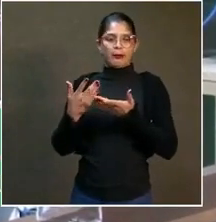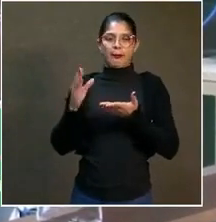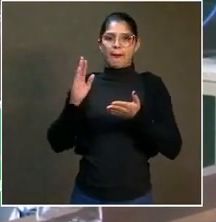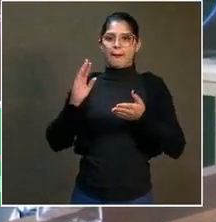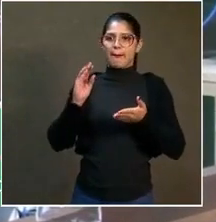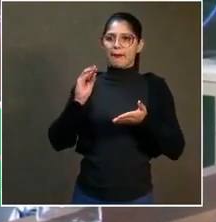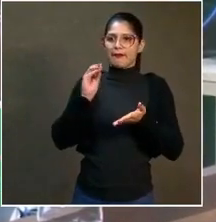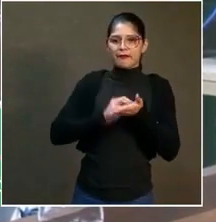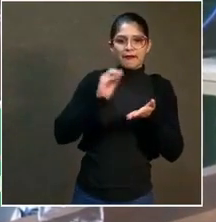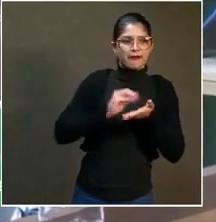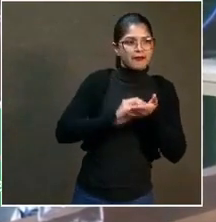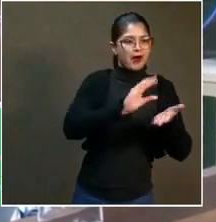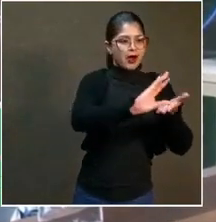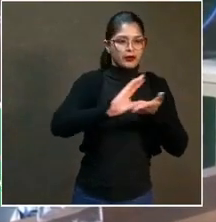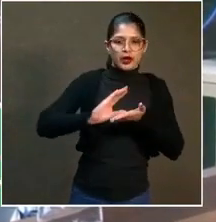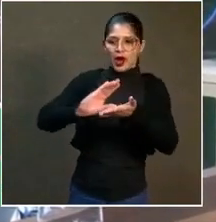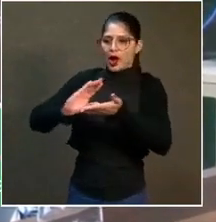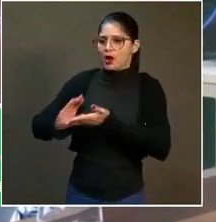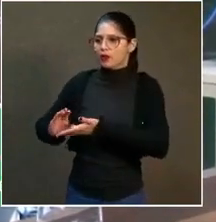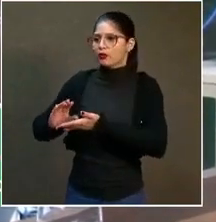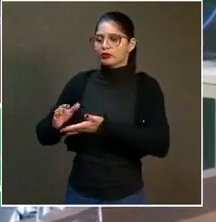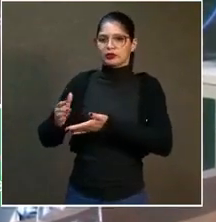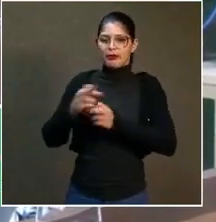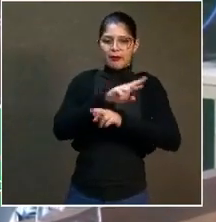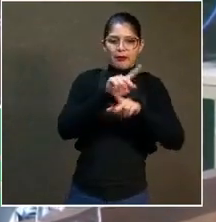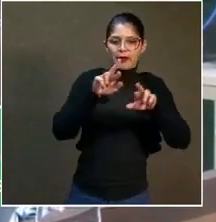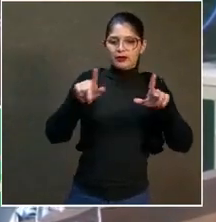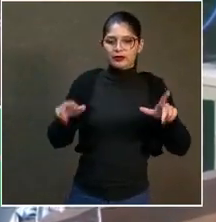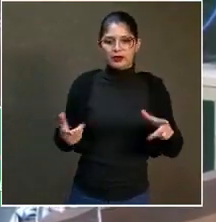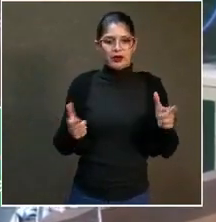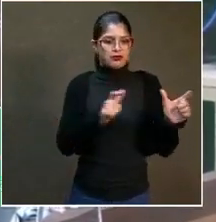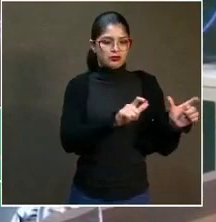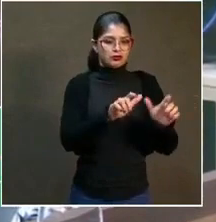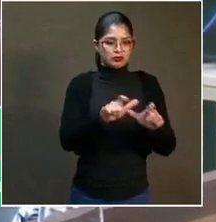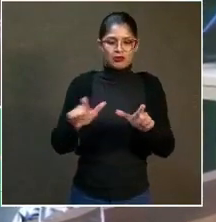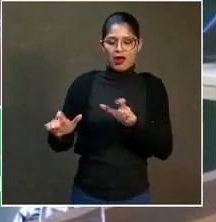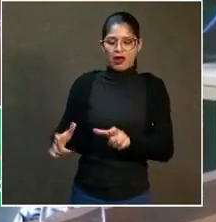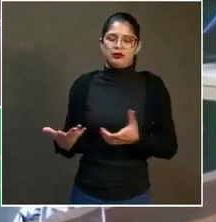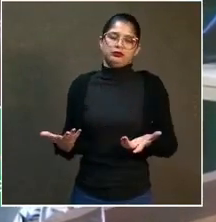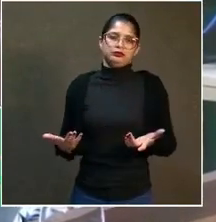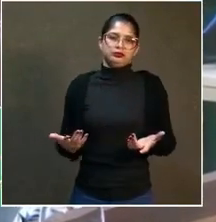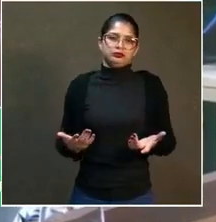de risco. Aí depois manda o soldado ir lá resolver.